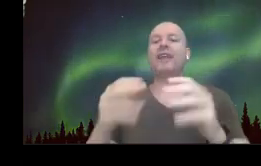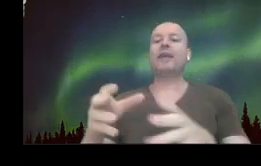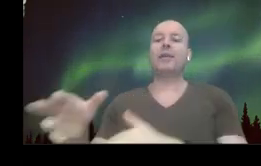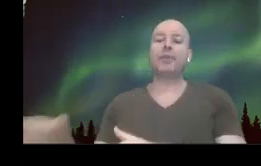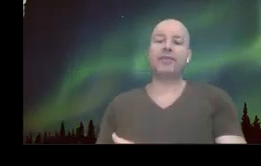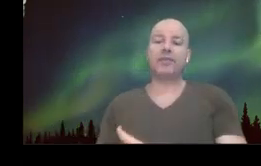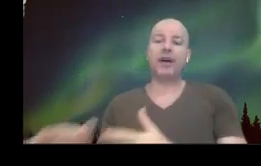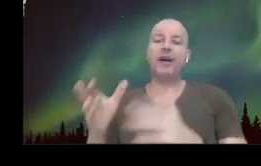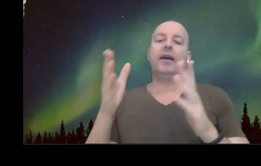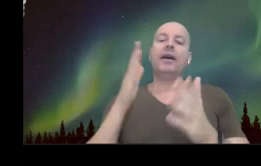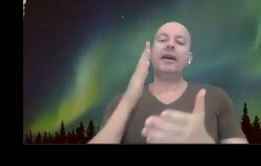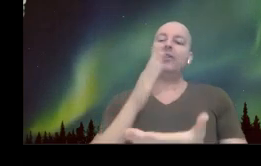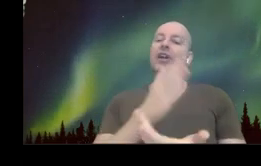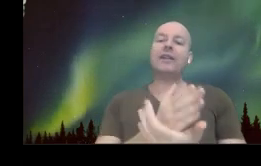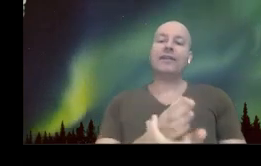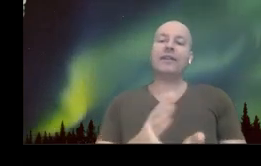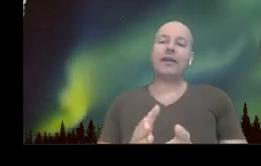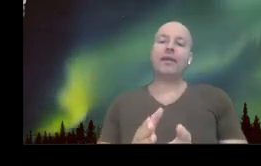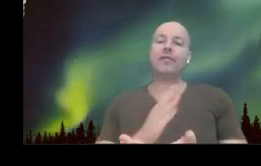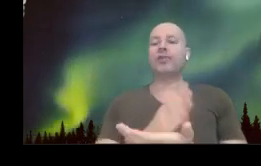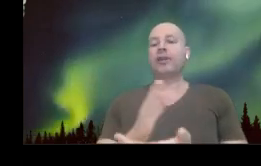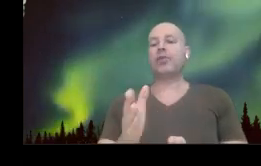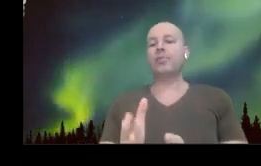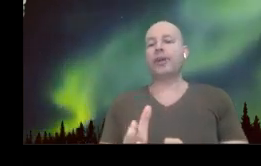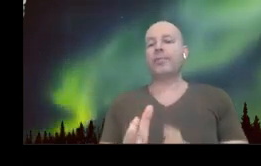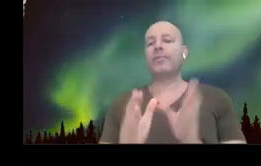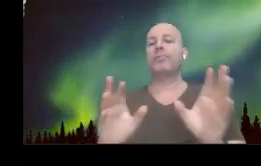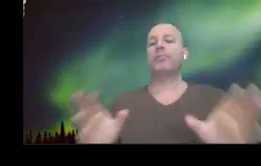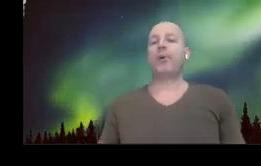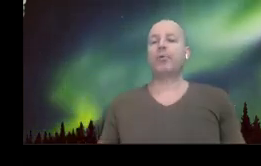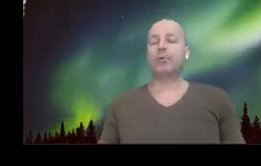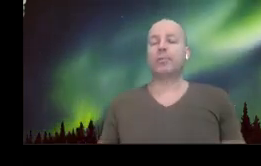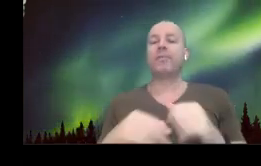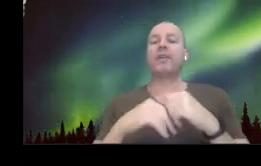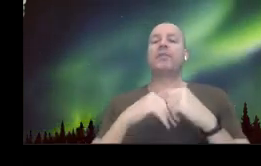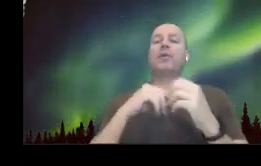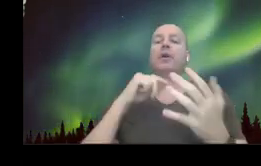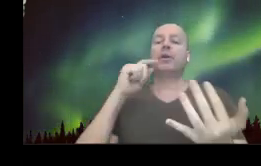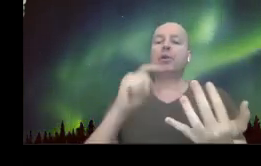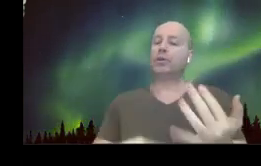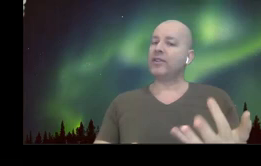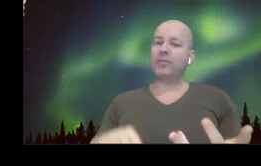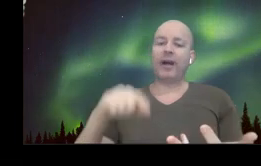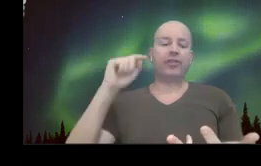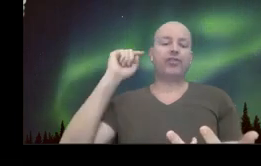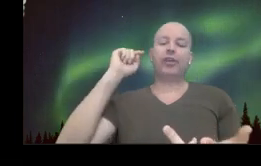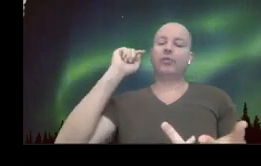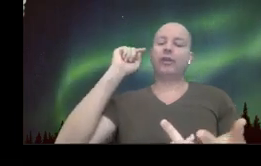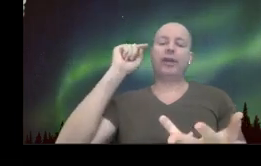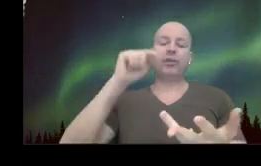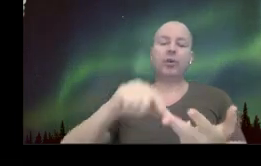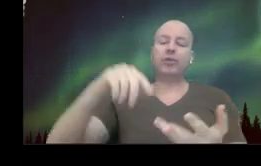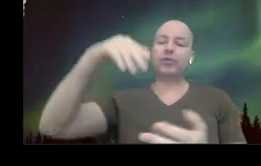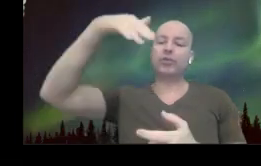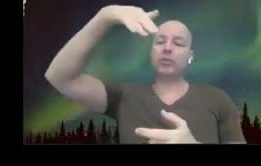ou você tem que preservar. Ele já está nessa lei e você tem que cumprir. Ponto. Então, todas as margens de